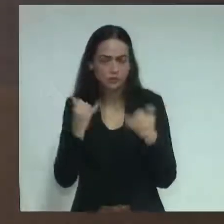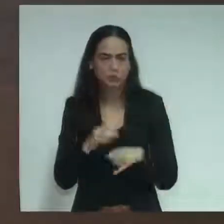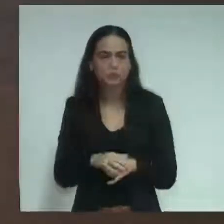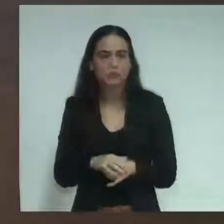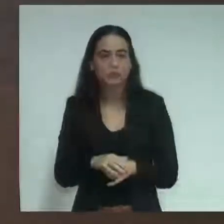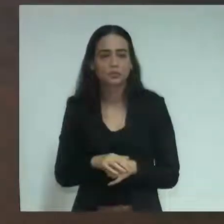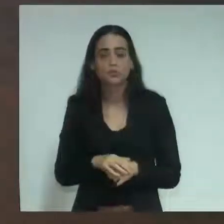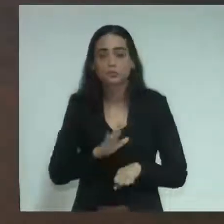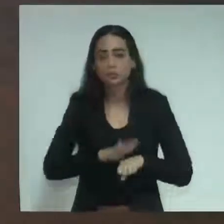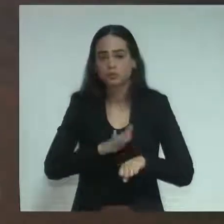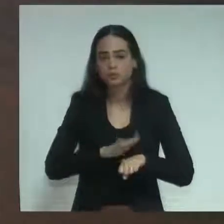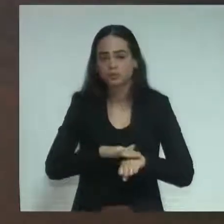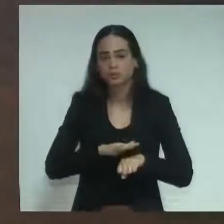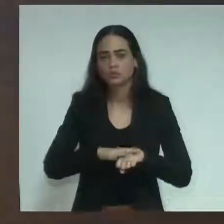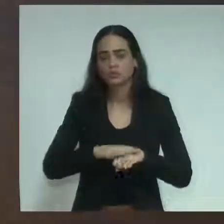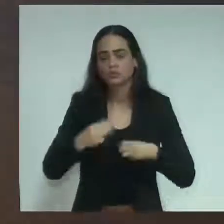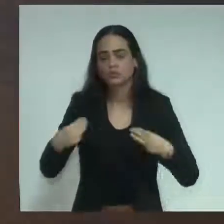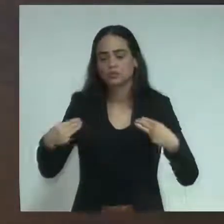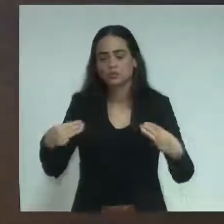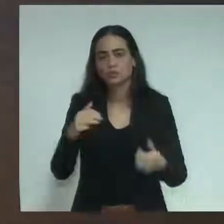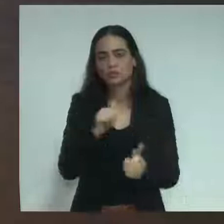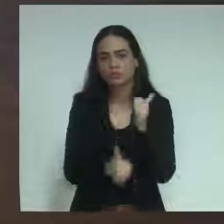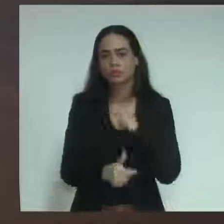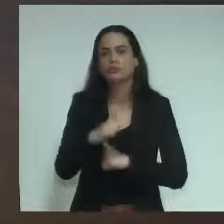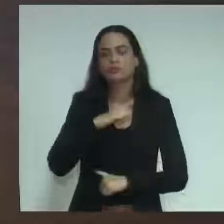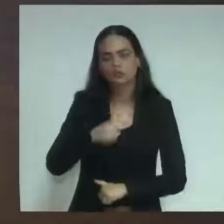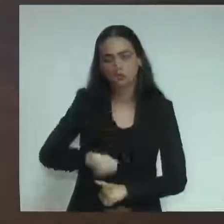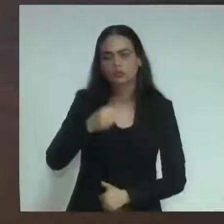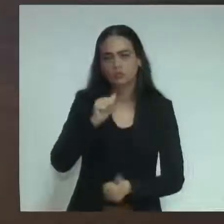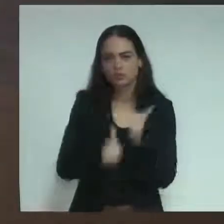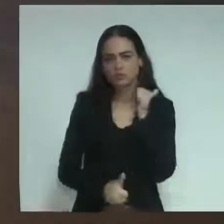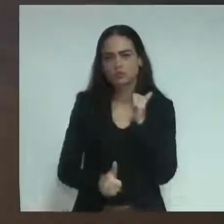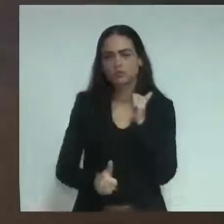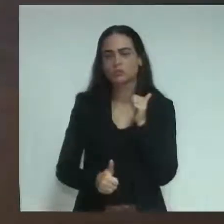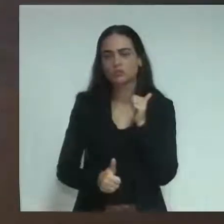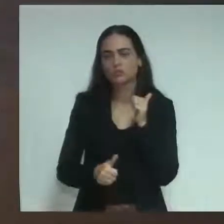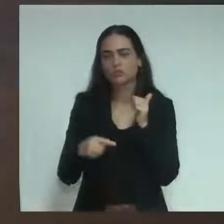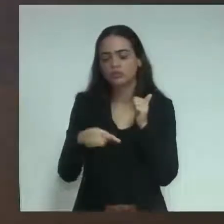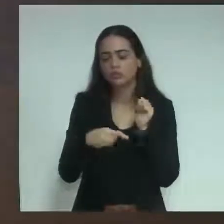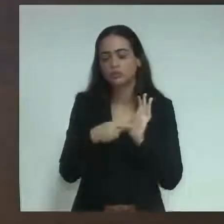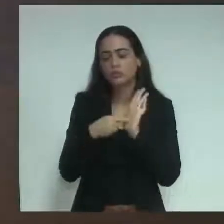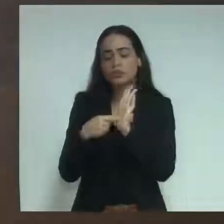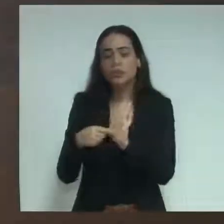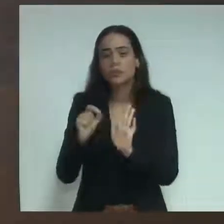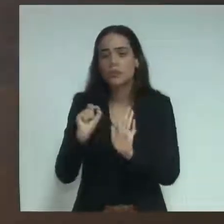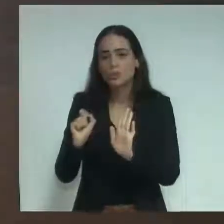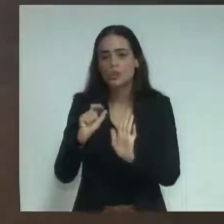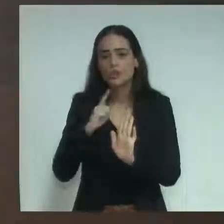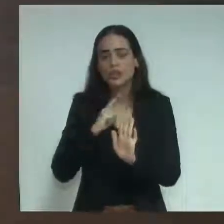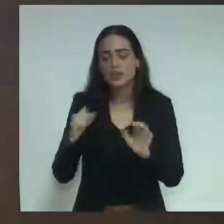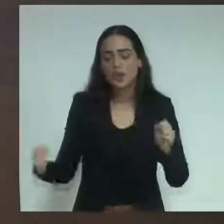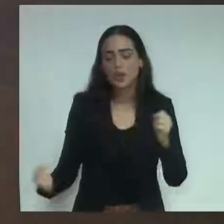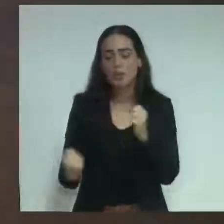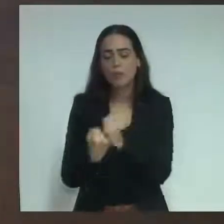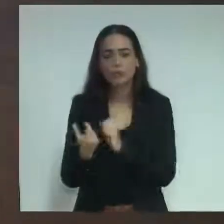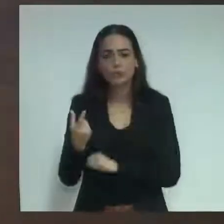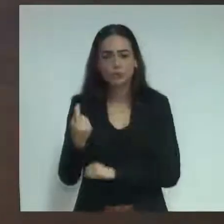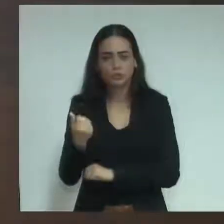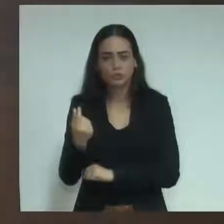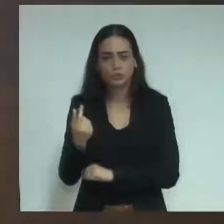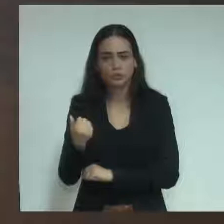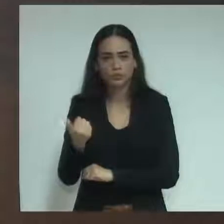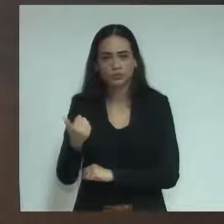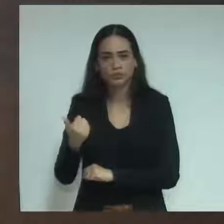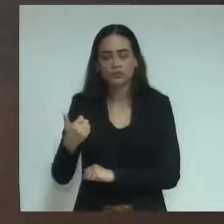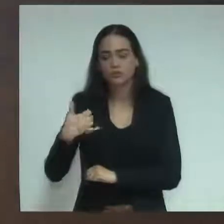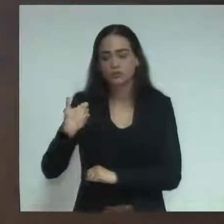Ministério do Esporte, ele traz o programa Bolsa Atleta, abre aspas, tem como objetivo garantir apoio financeiro aos atletas com mais de 12 anos que